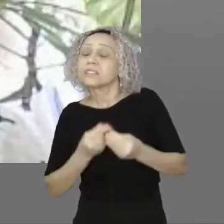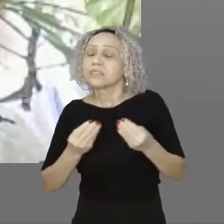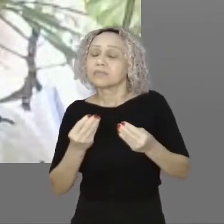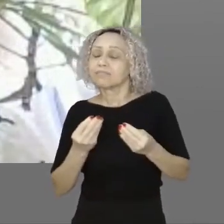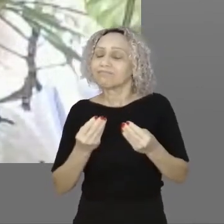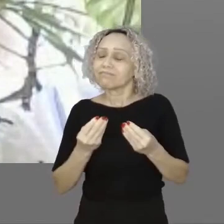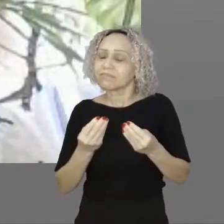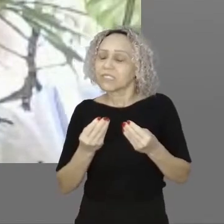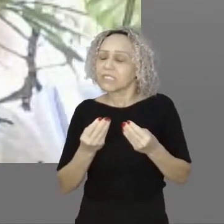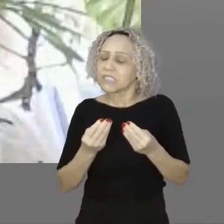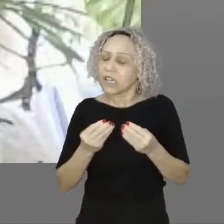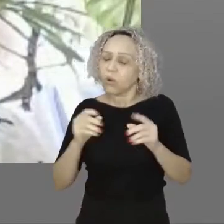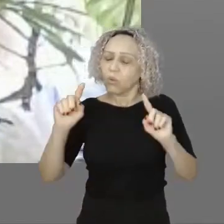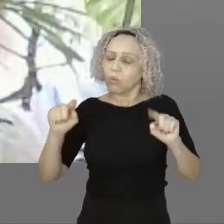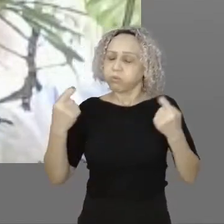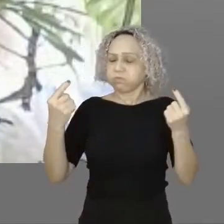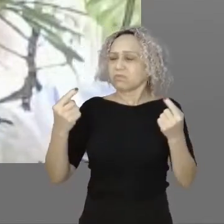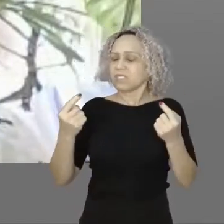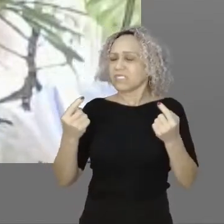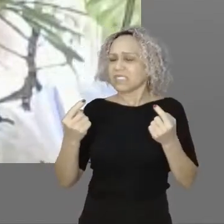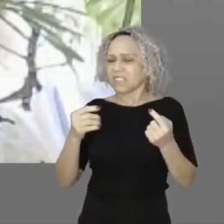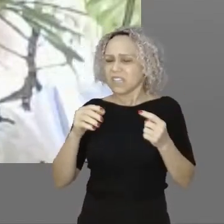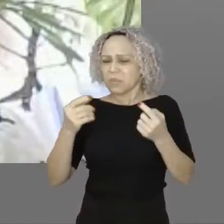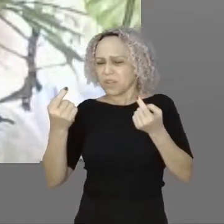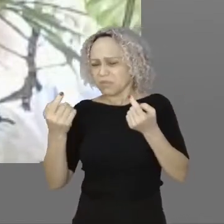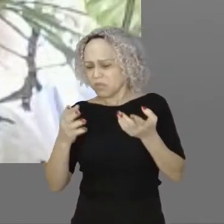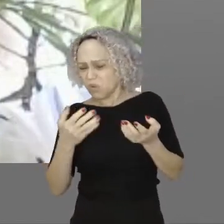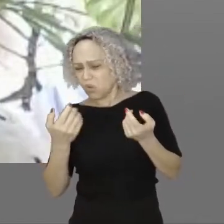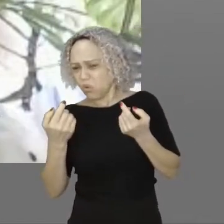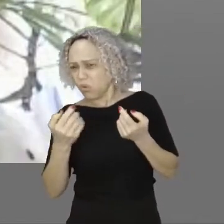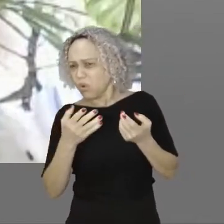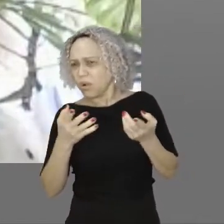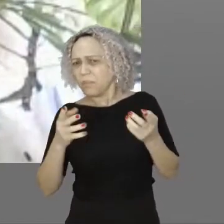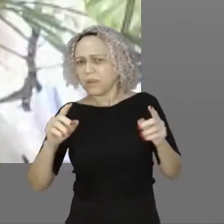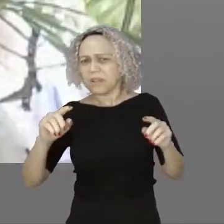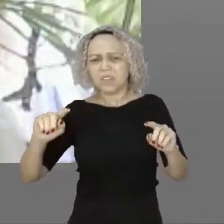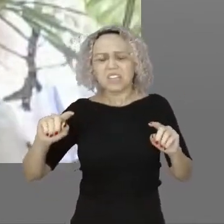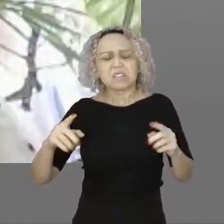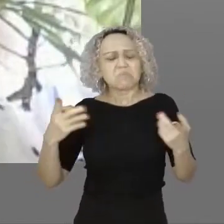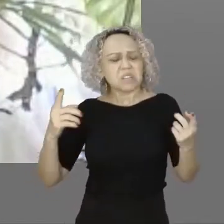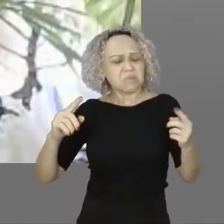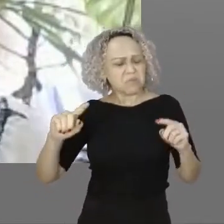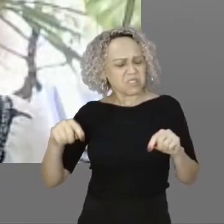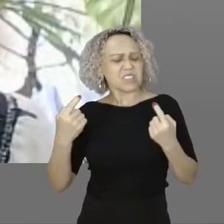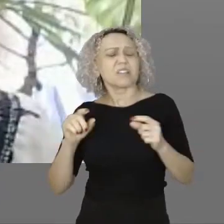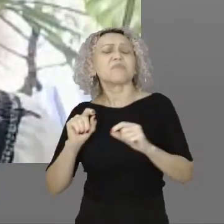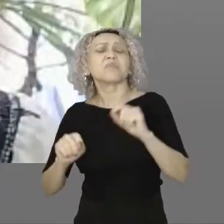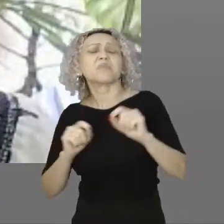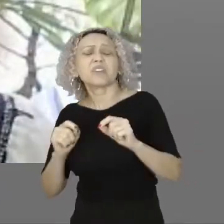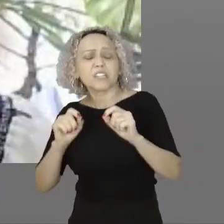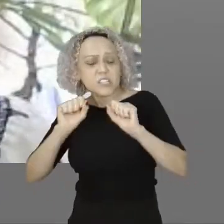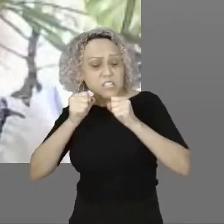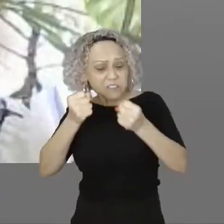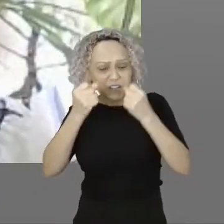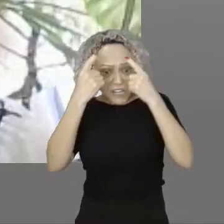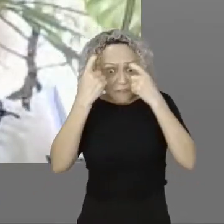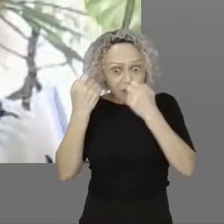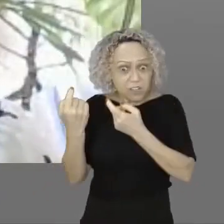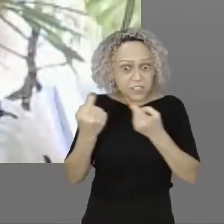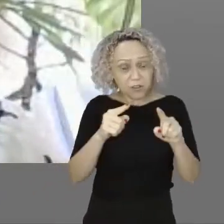quantidade de violência, de morte, que aumentou muito nesse último período,